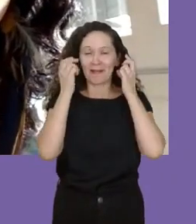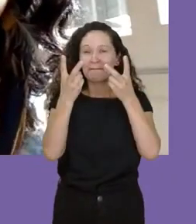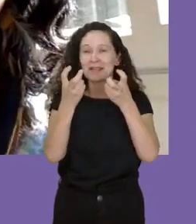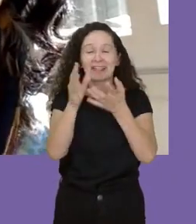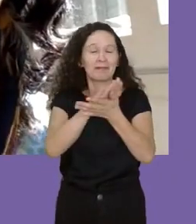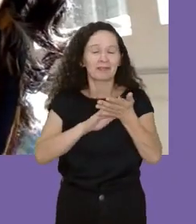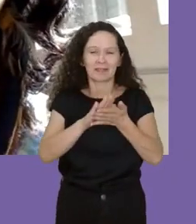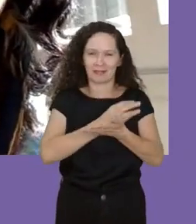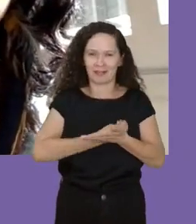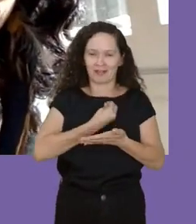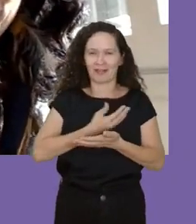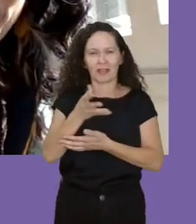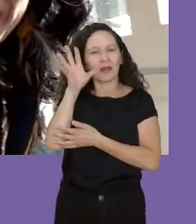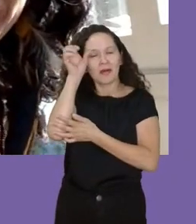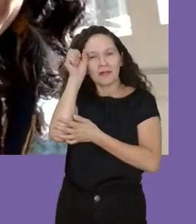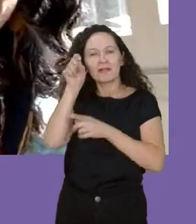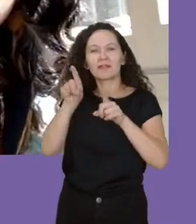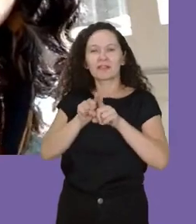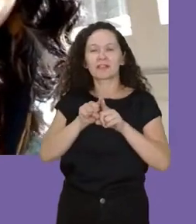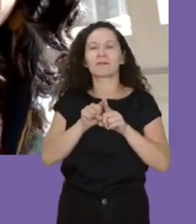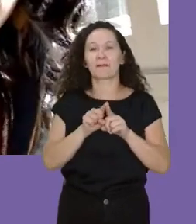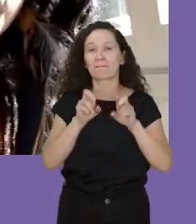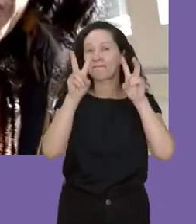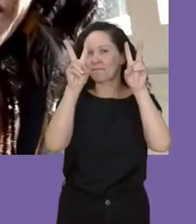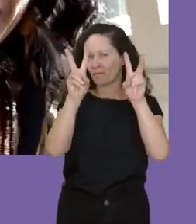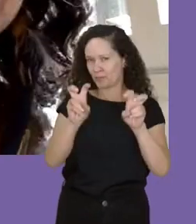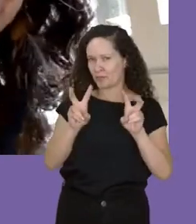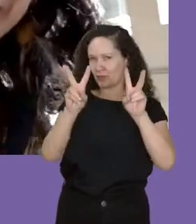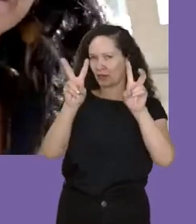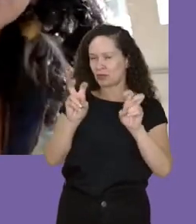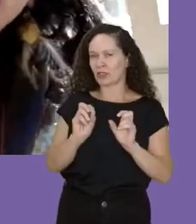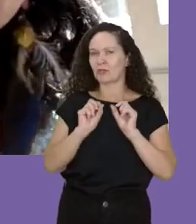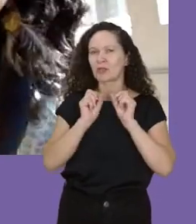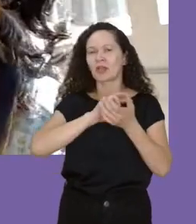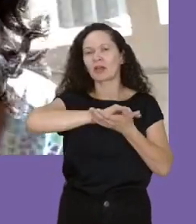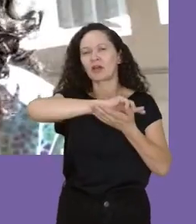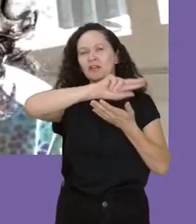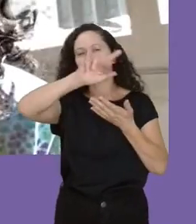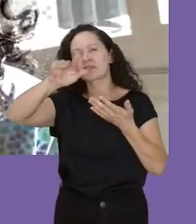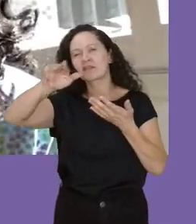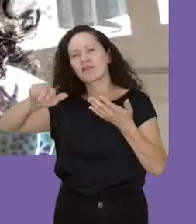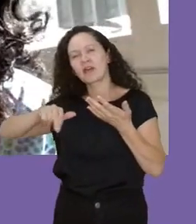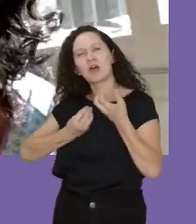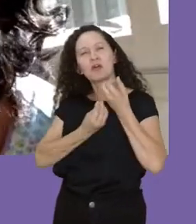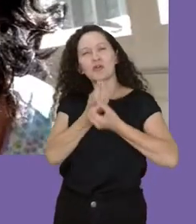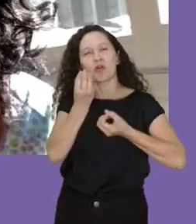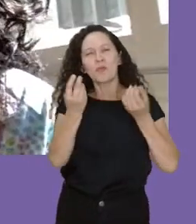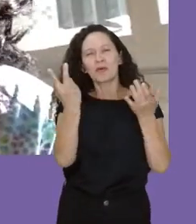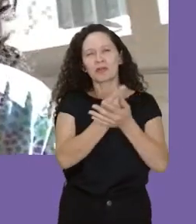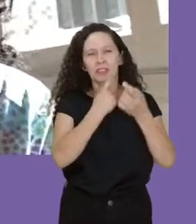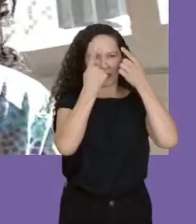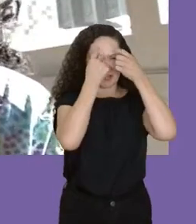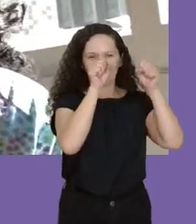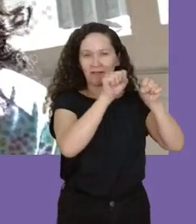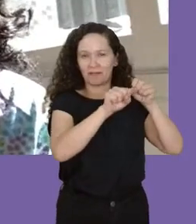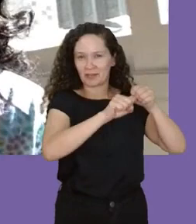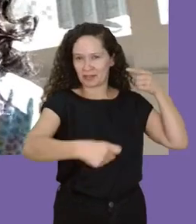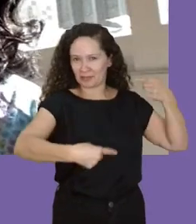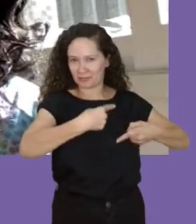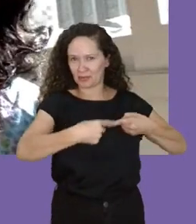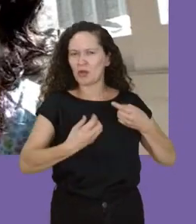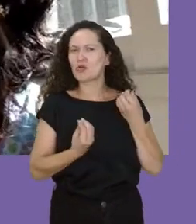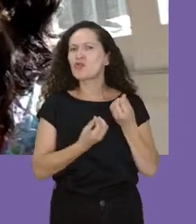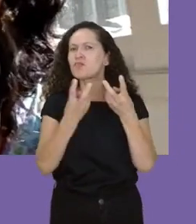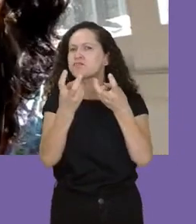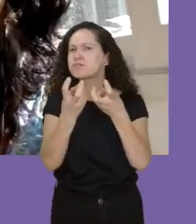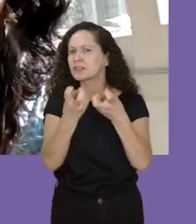isso. Eu queria ouvir um pouco também sobre essa questão de as diversas formas, né, de violência política e como identificar